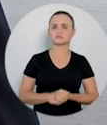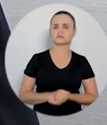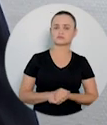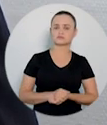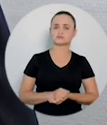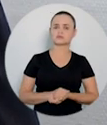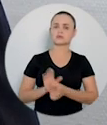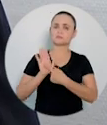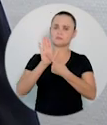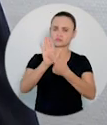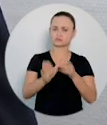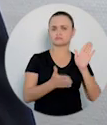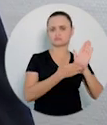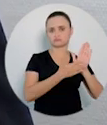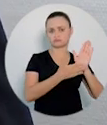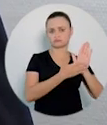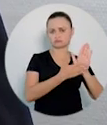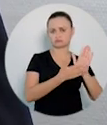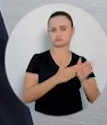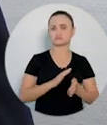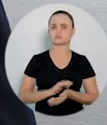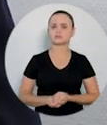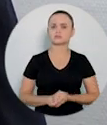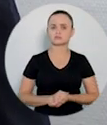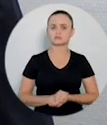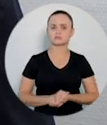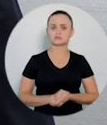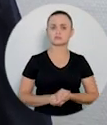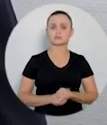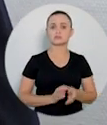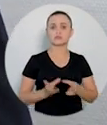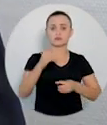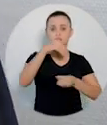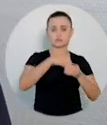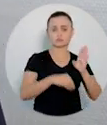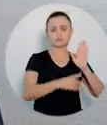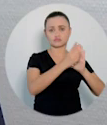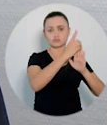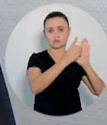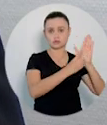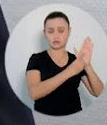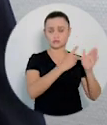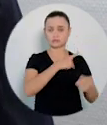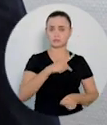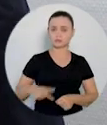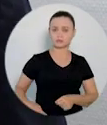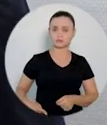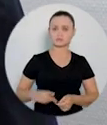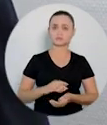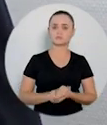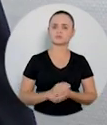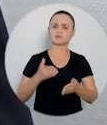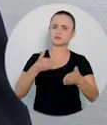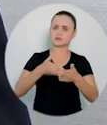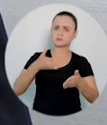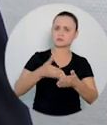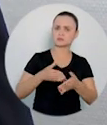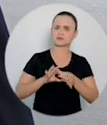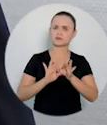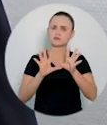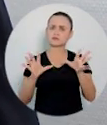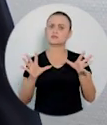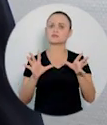Estudos Constitucionais uma proposta de outra ação direta de inconstitucionalidade sobre um decreto do senhor presidente da República